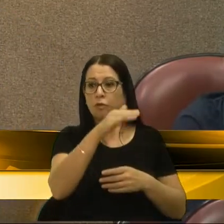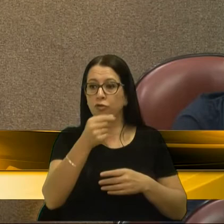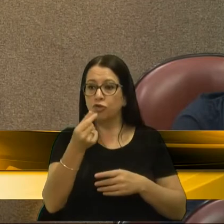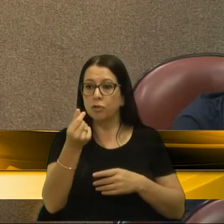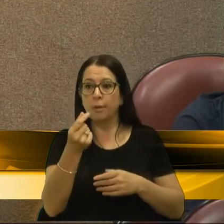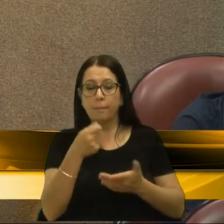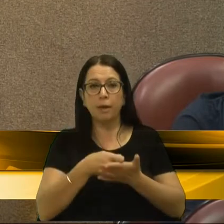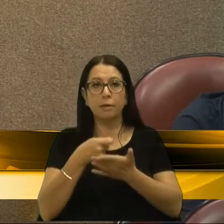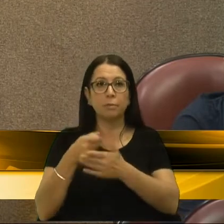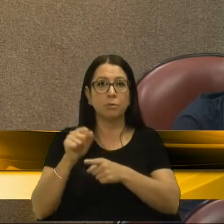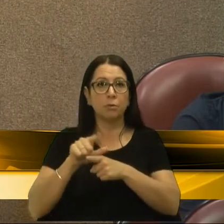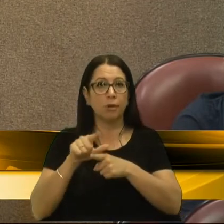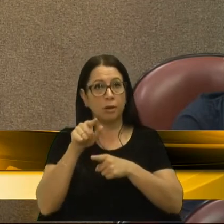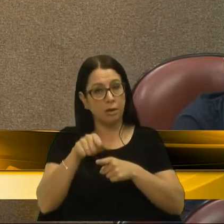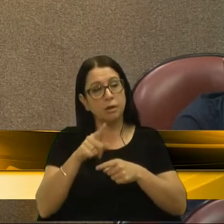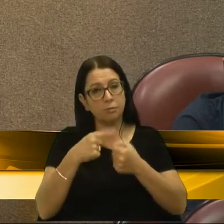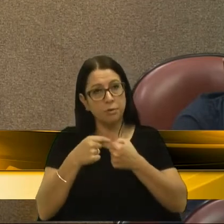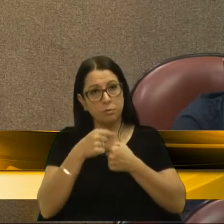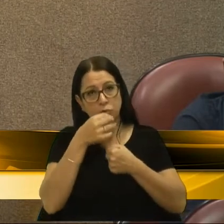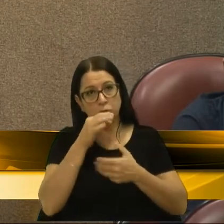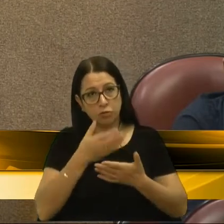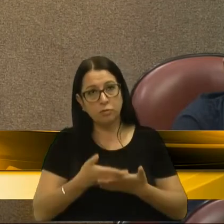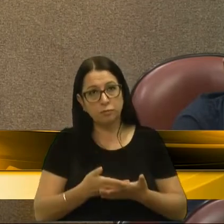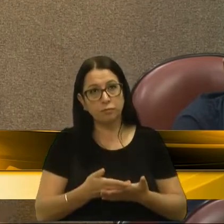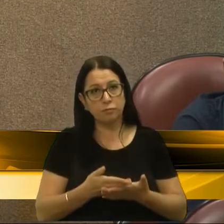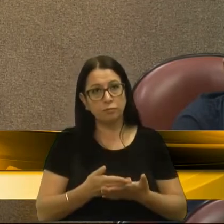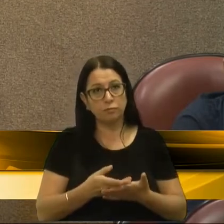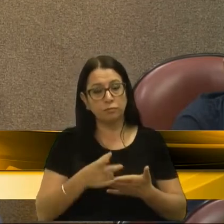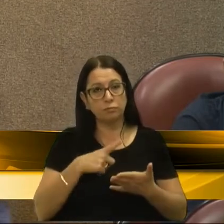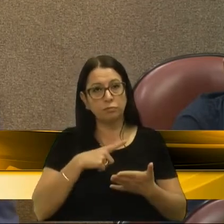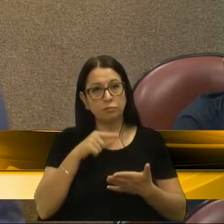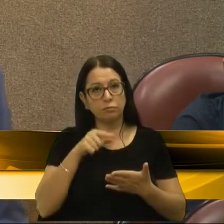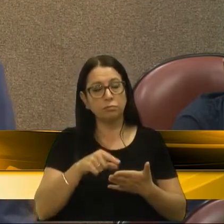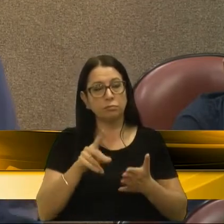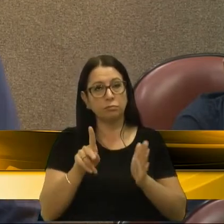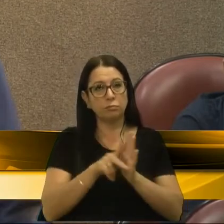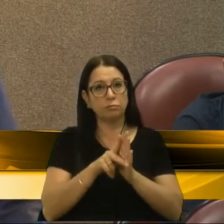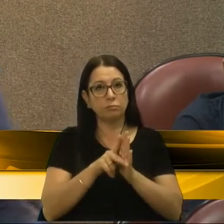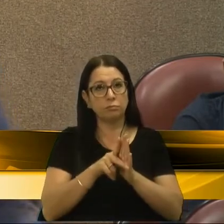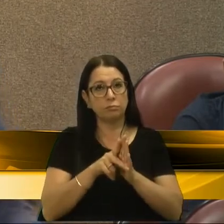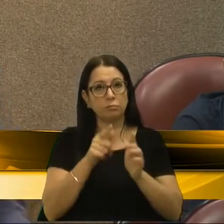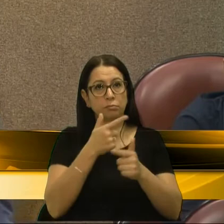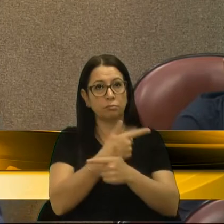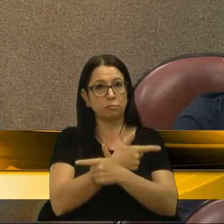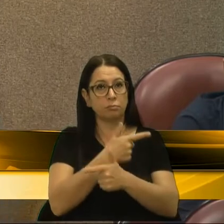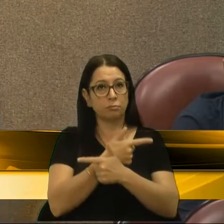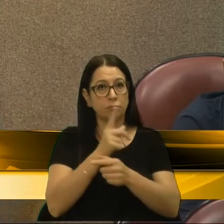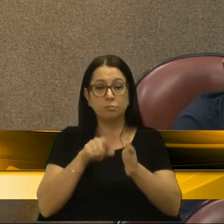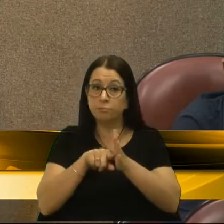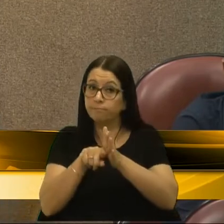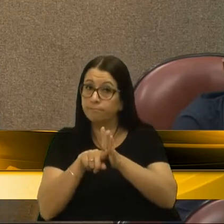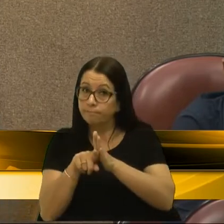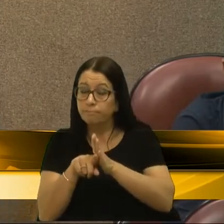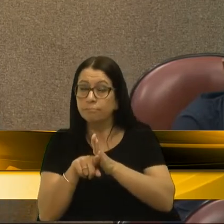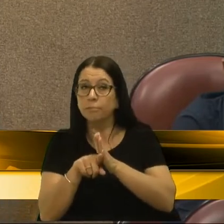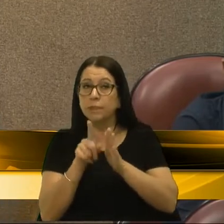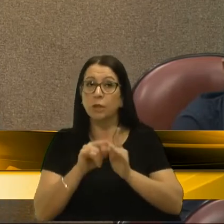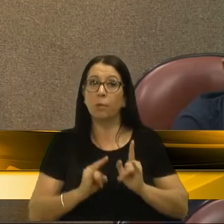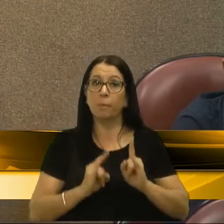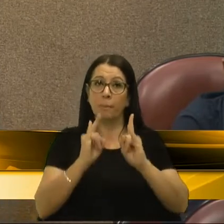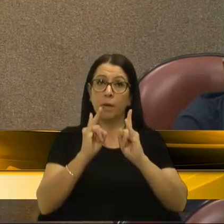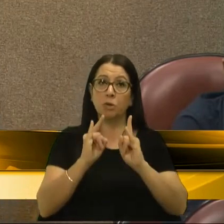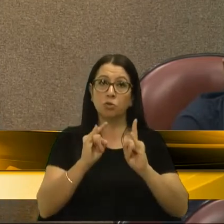fora pagando aluguel. E é o caso do município de Caxias do Sul. E tem um caso específico aqui da Ismael, que precisa ser investigado, que é um prédio que